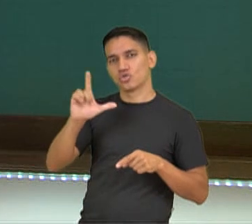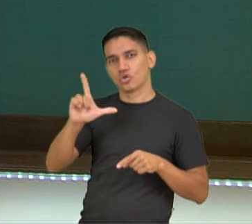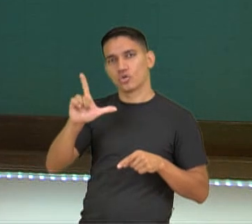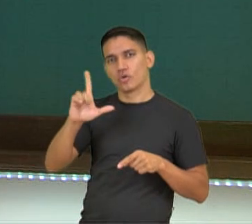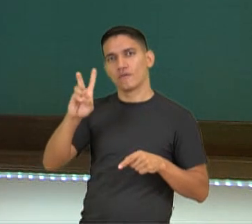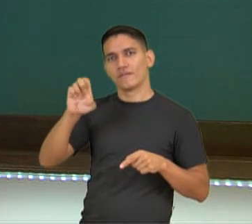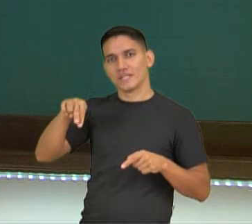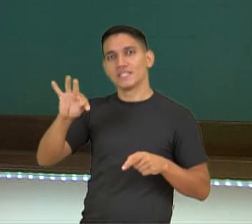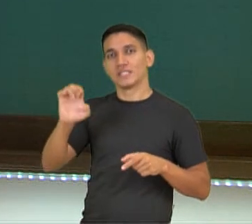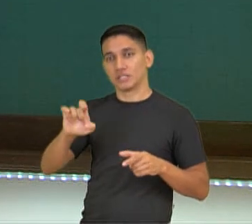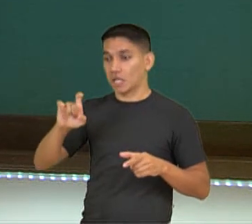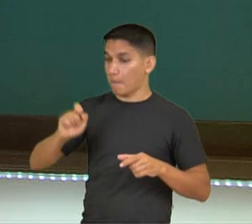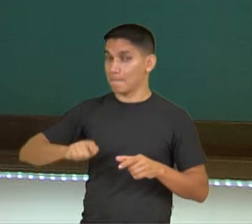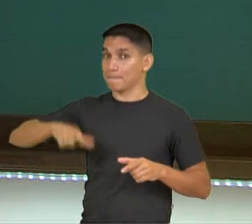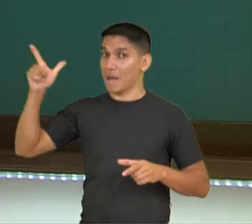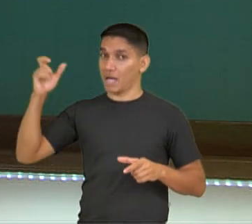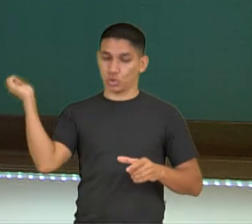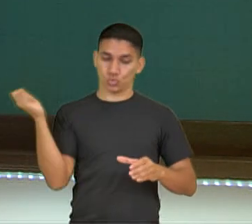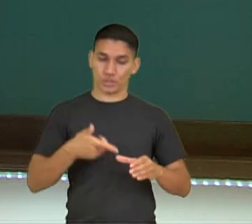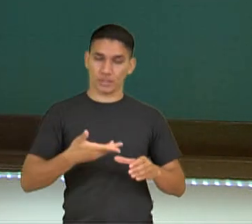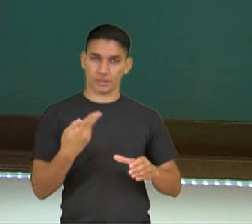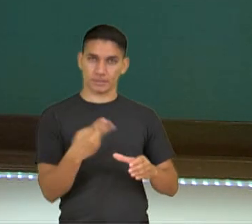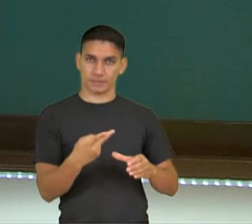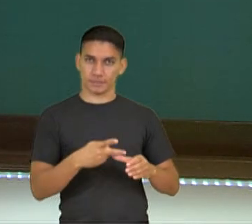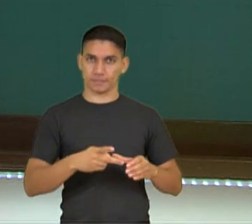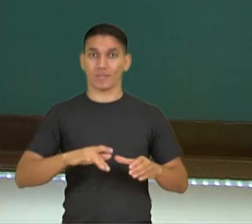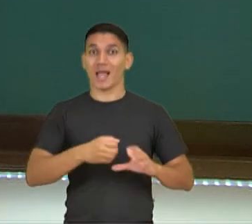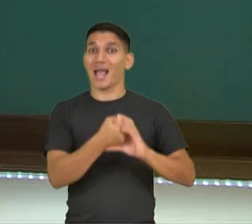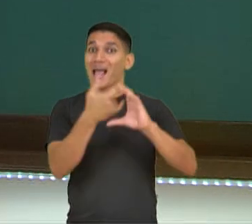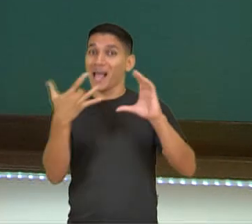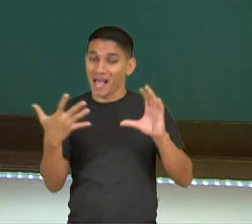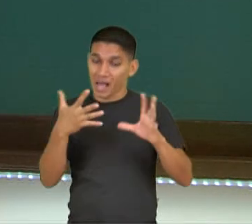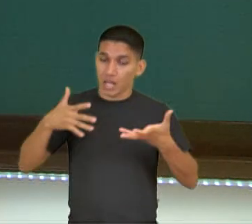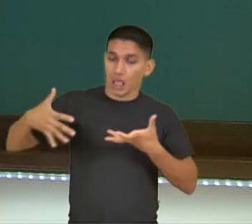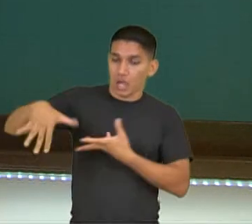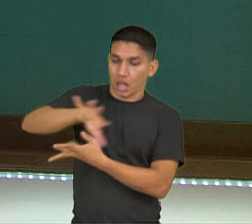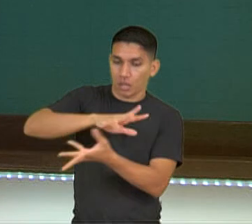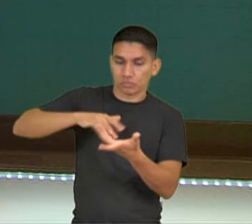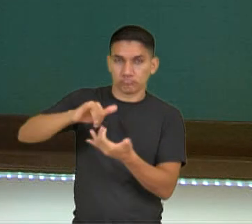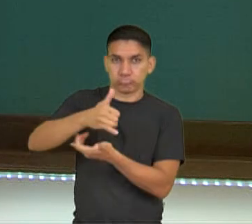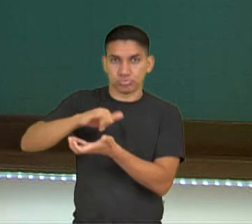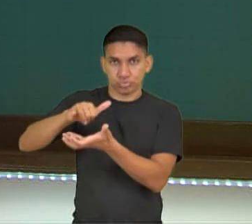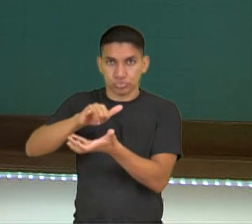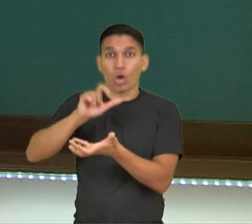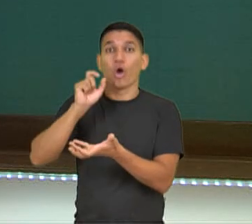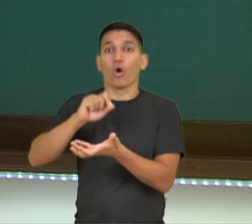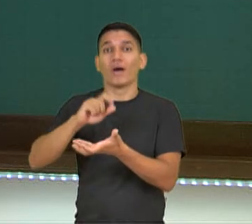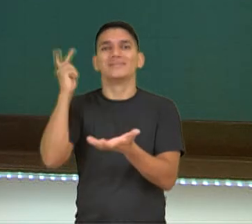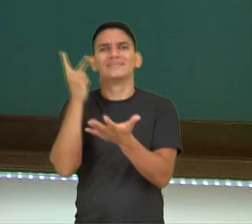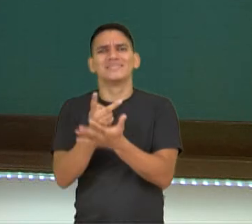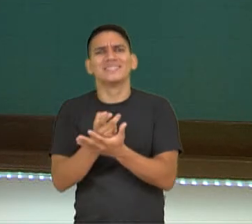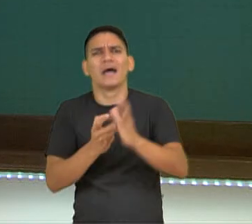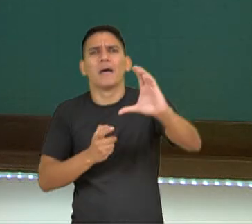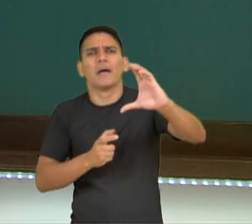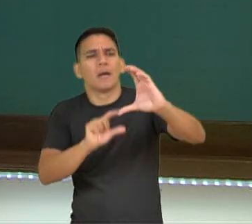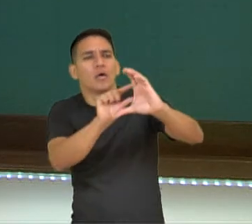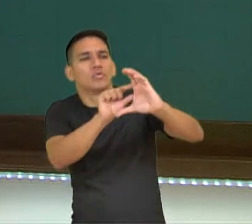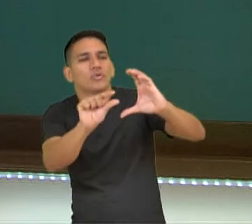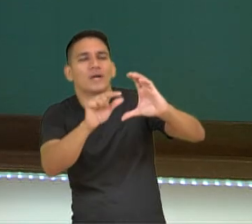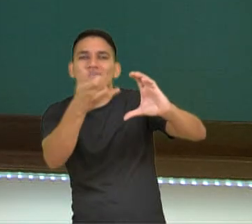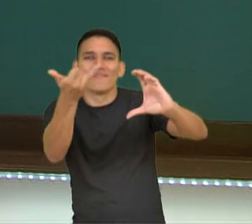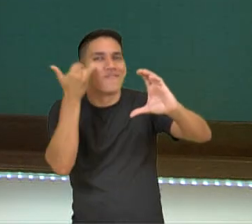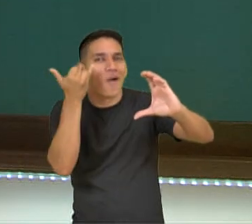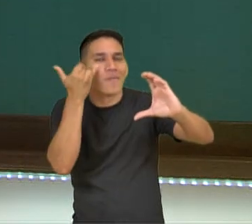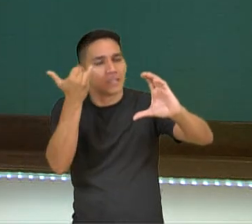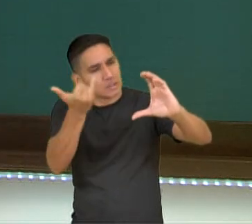maior quantidade, tá? Uma das características da suspensão é que vem escrito sempre nas embalagens, agite antes